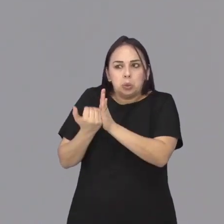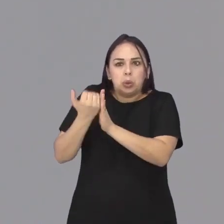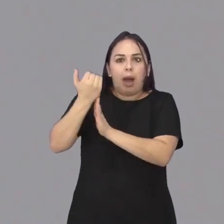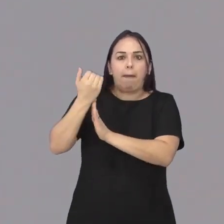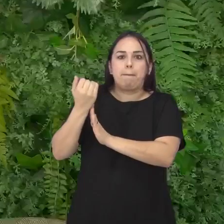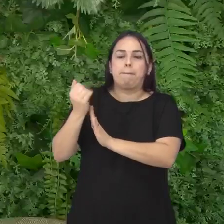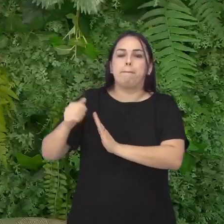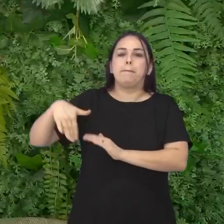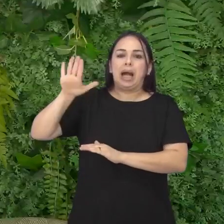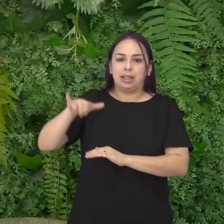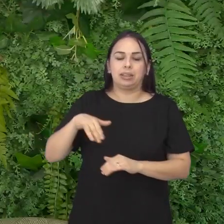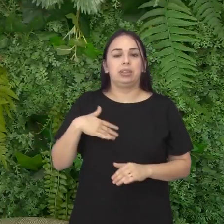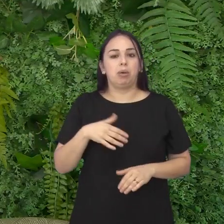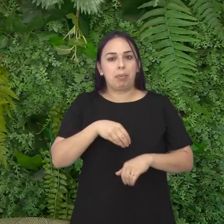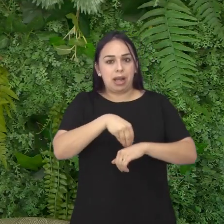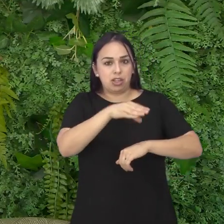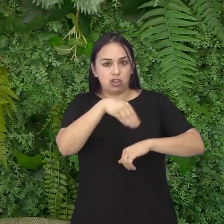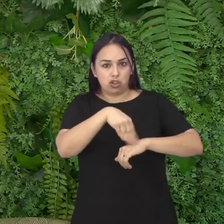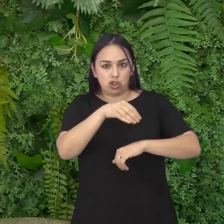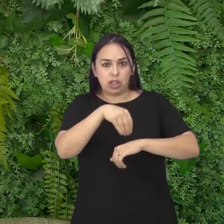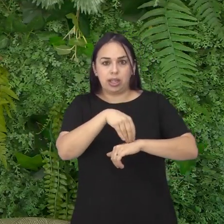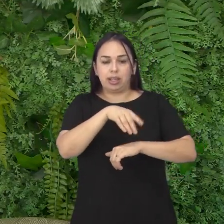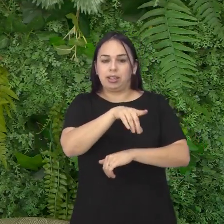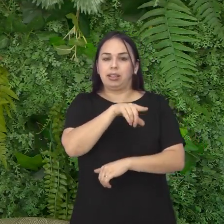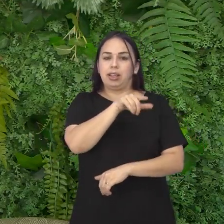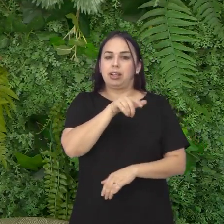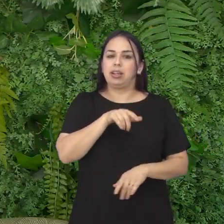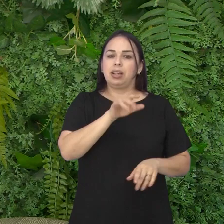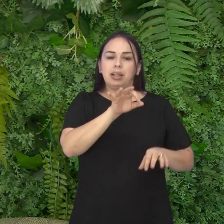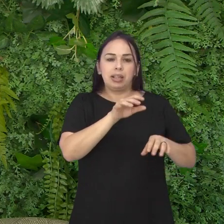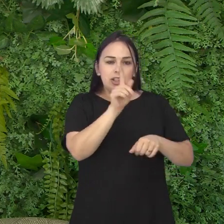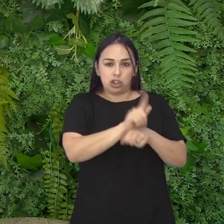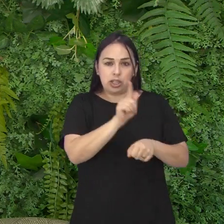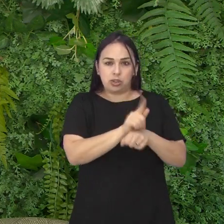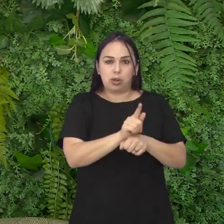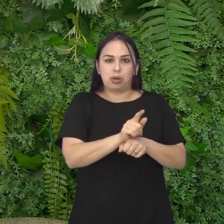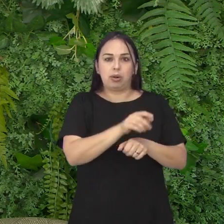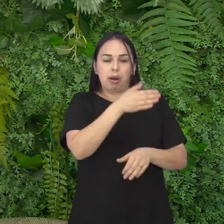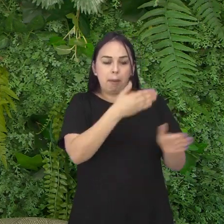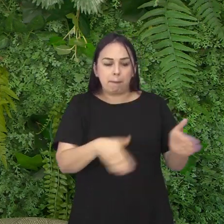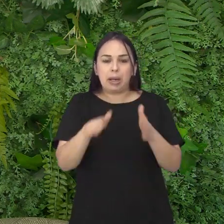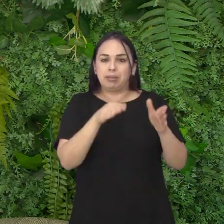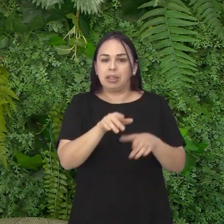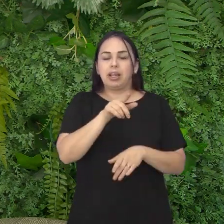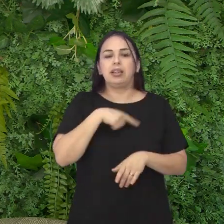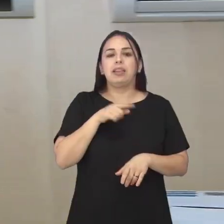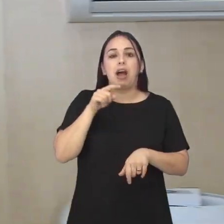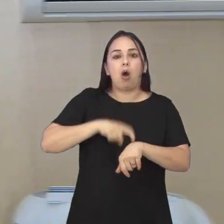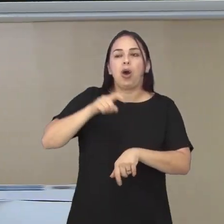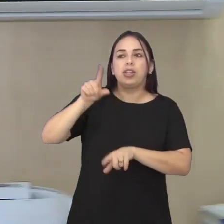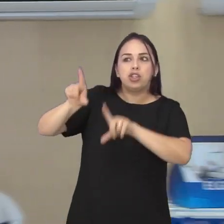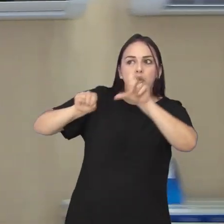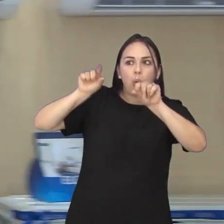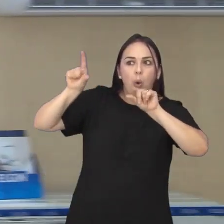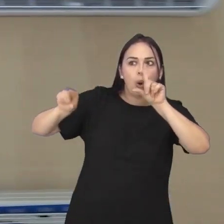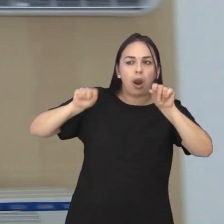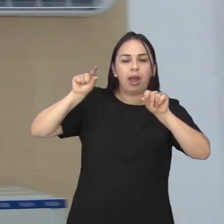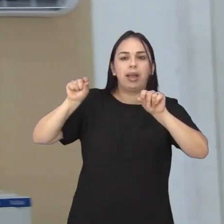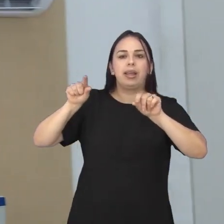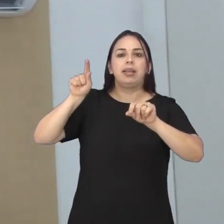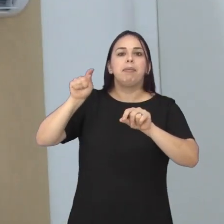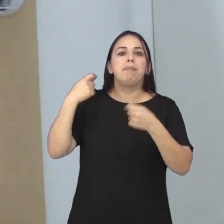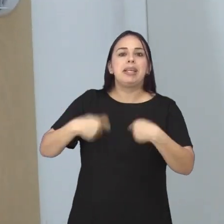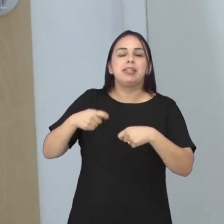de energia. A dica desse gestor operacional da EDP já começa na hora de escolher o aparelho, optar pelos